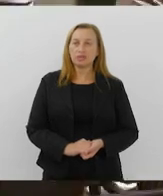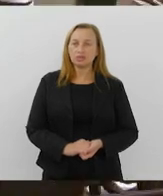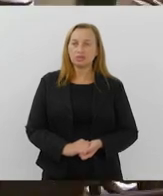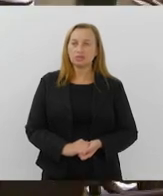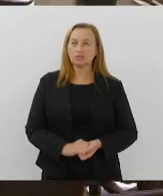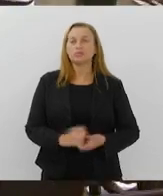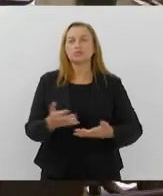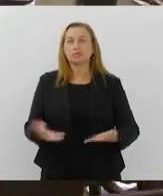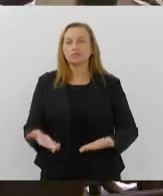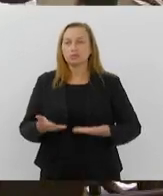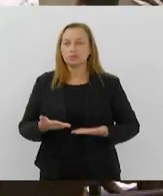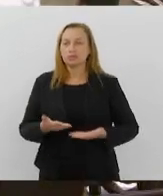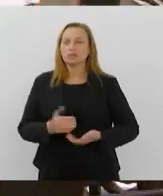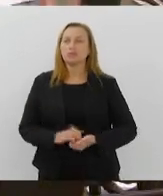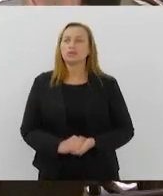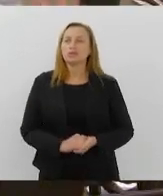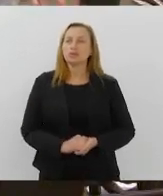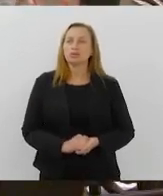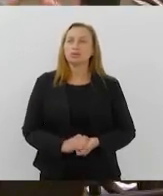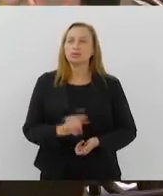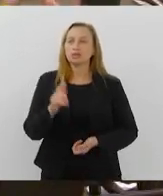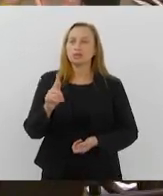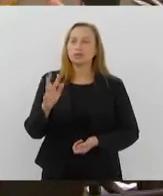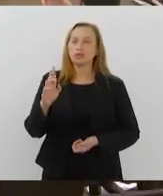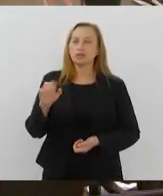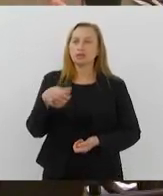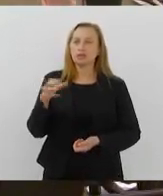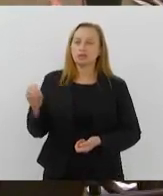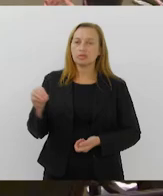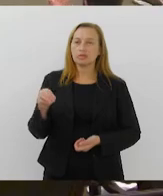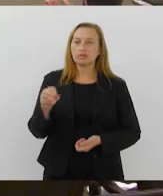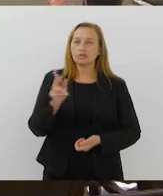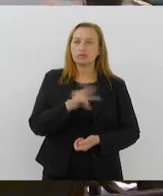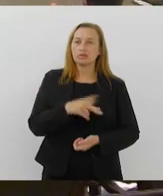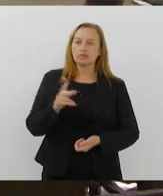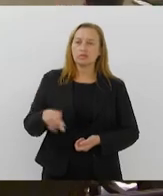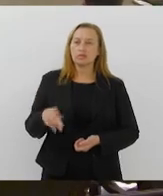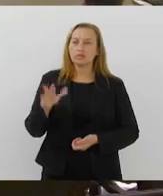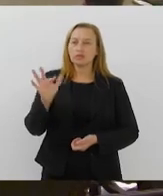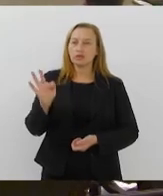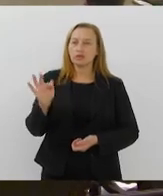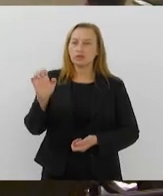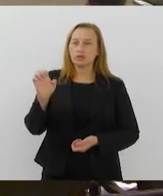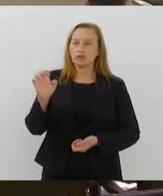Próximo agraciado, grão-mestre Fernando Pinduca.